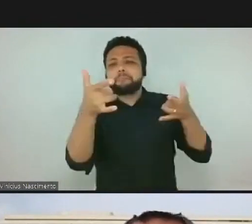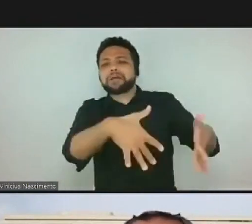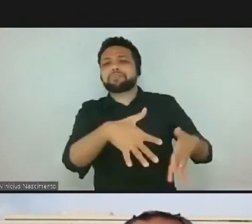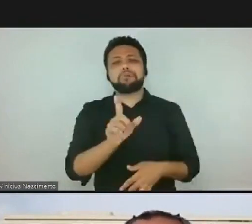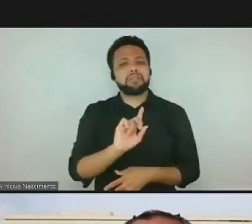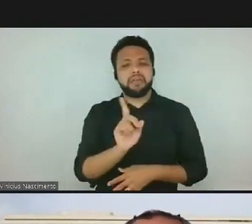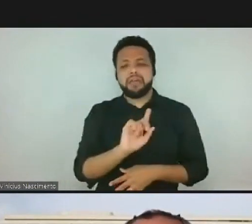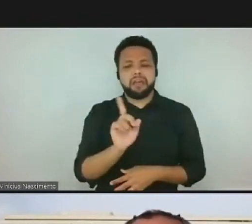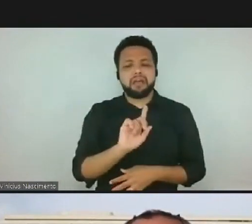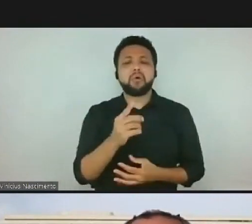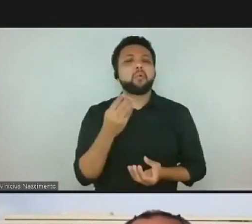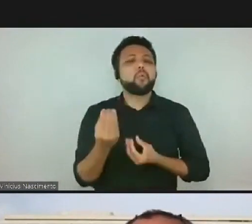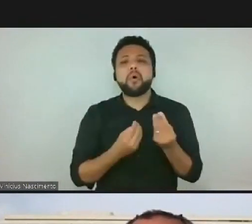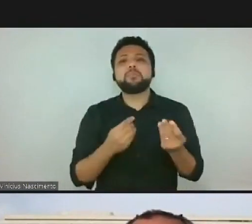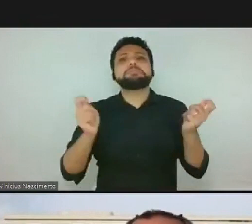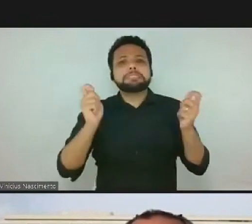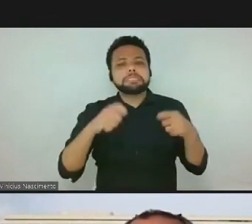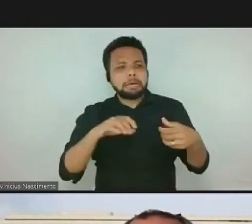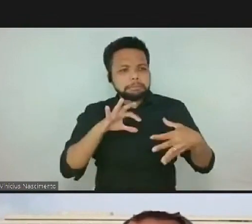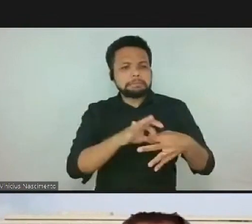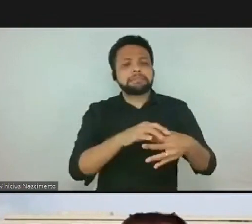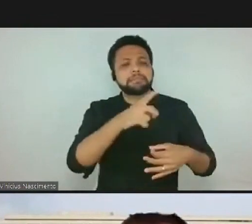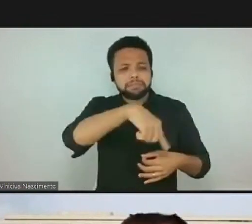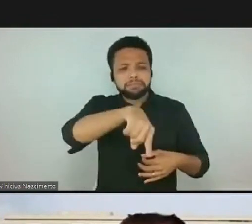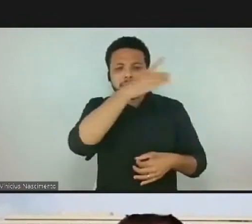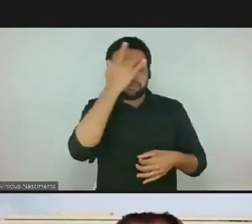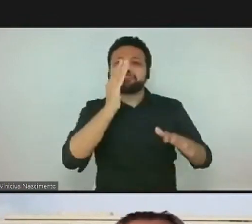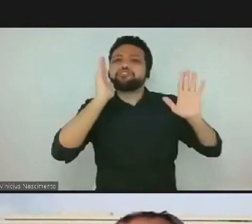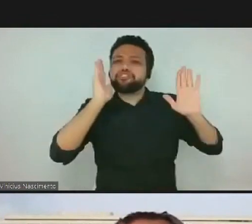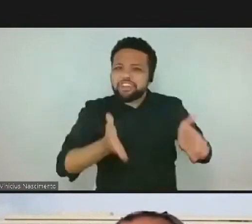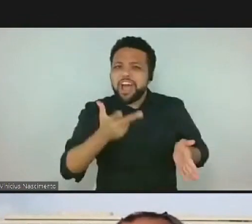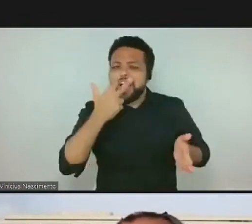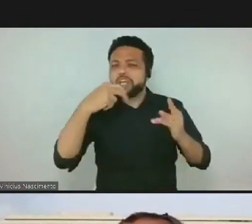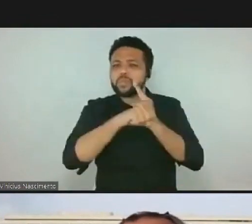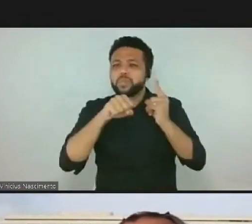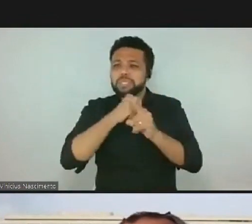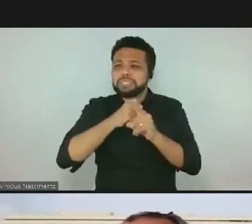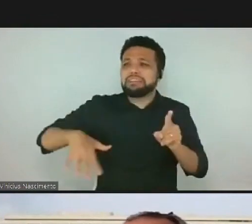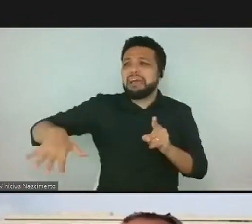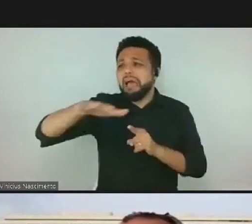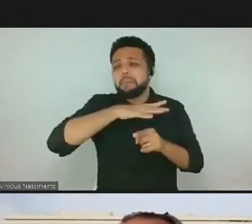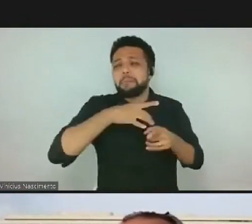já estavam tão abandonadas naquela circunstância.